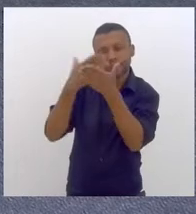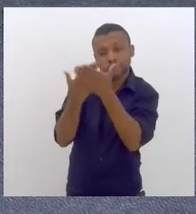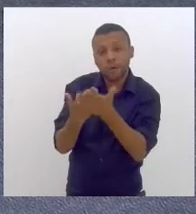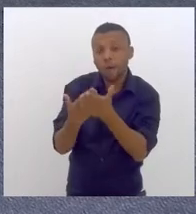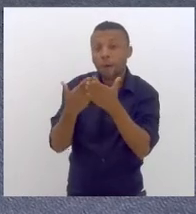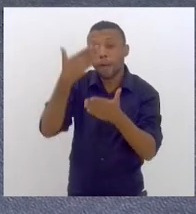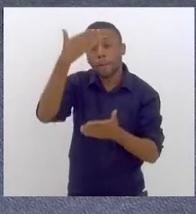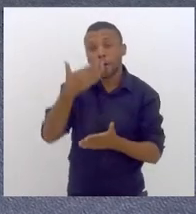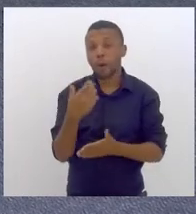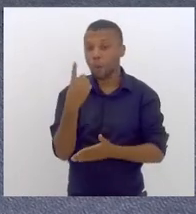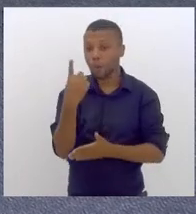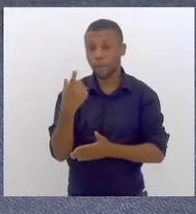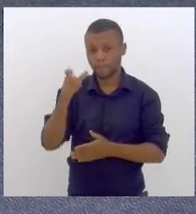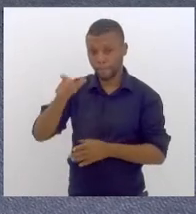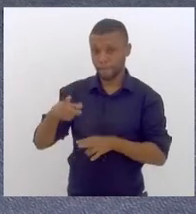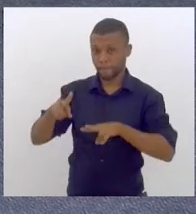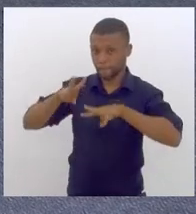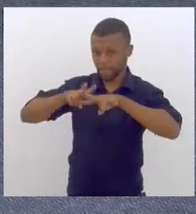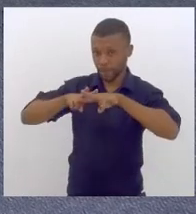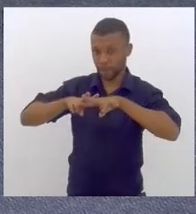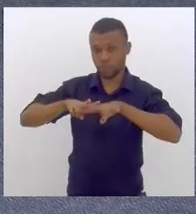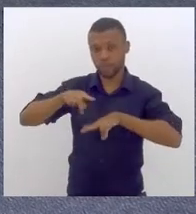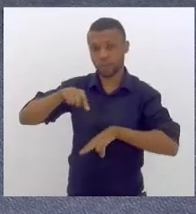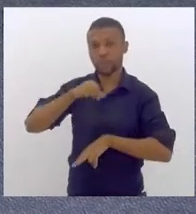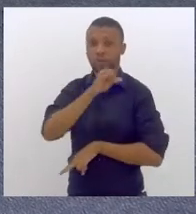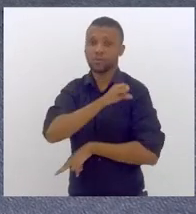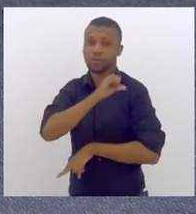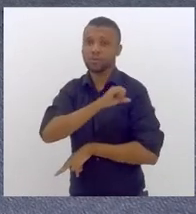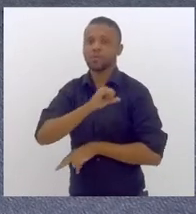preso aqui no Rio de Janeiro